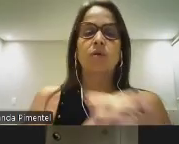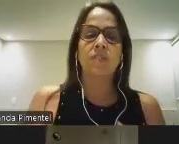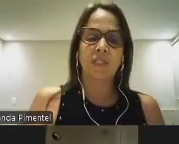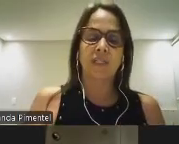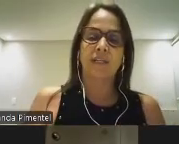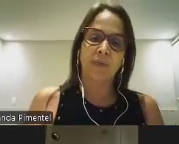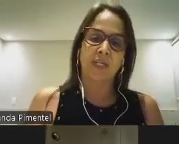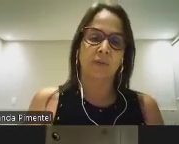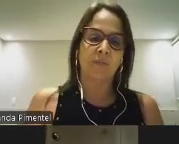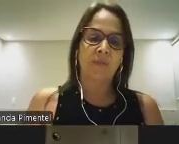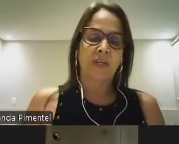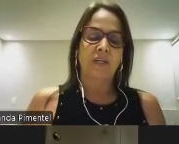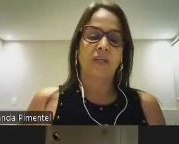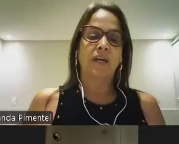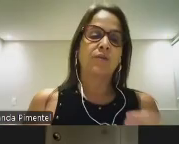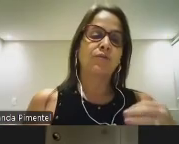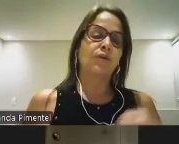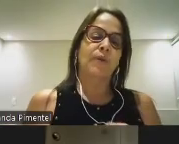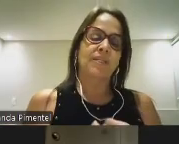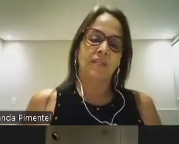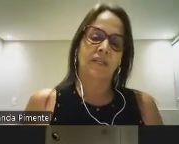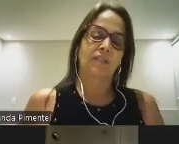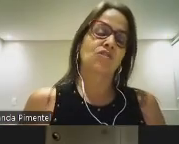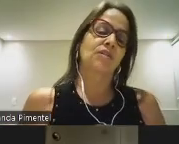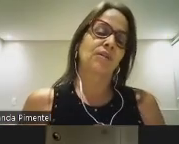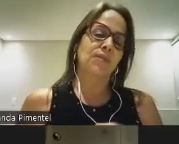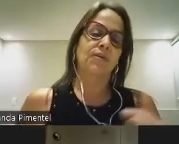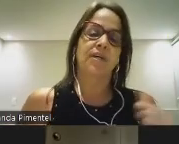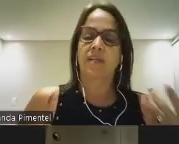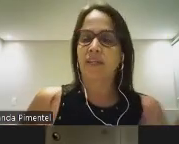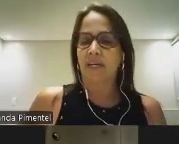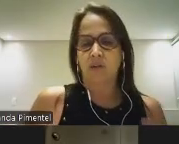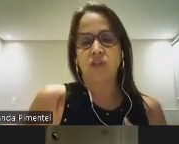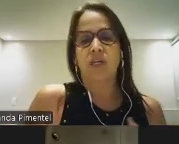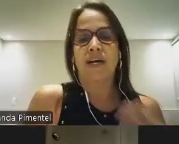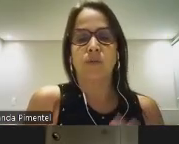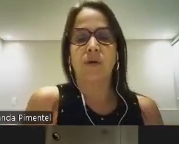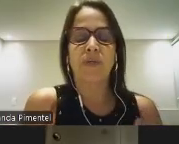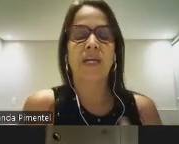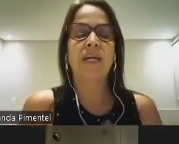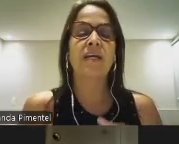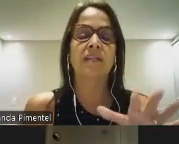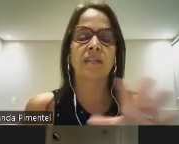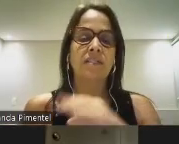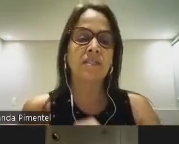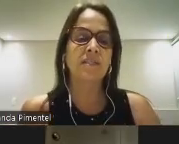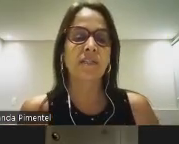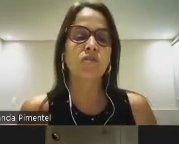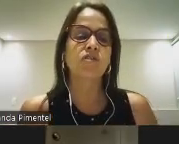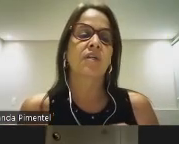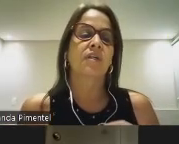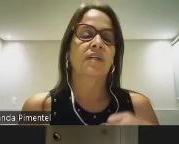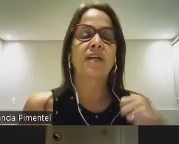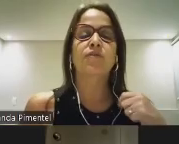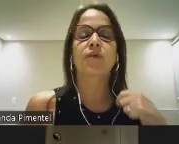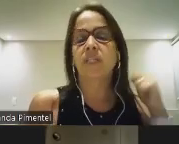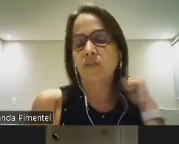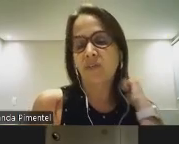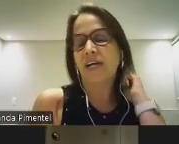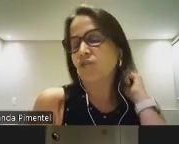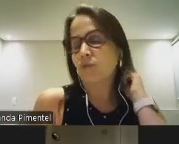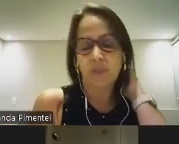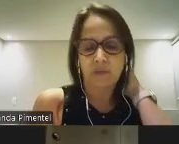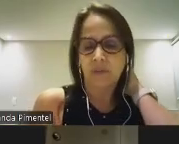com ou sem tratamento. E aí foram pacientes que tinham sido recém-diagnosticados com apneia entre esses anos, né,